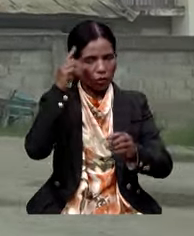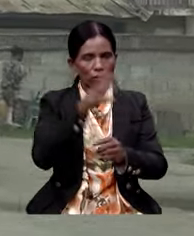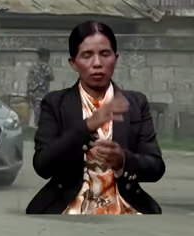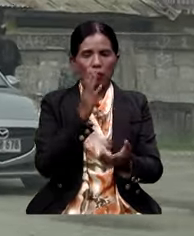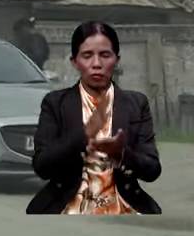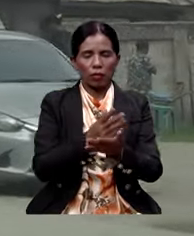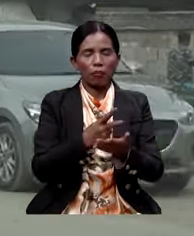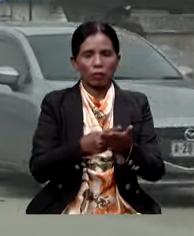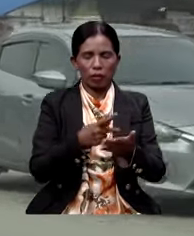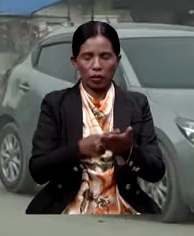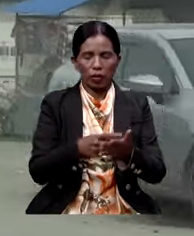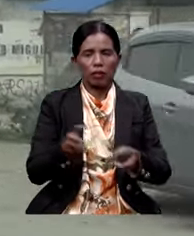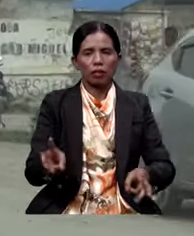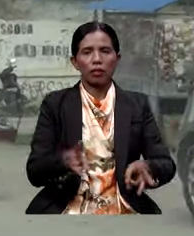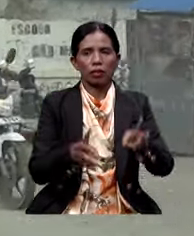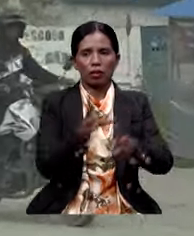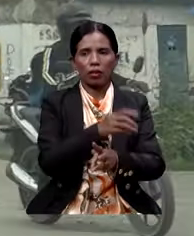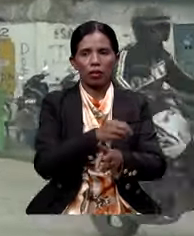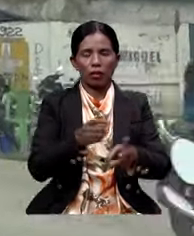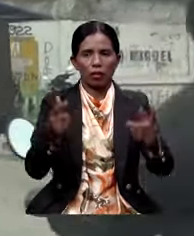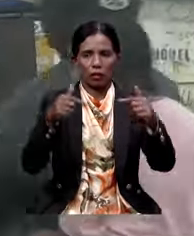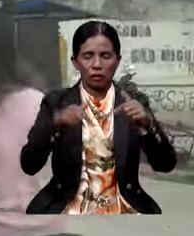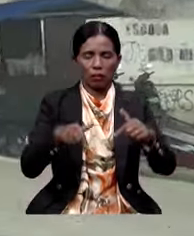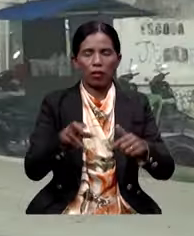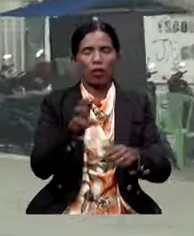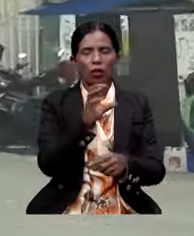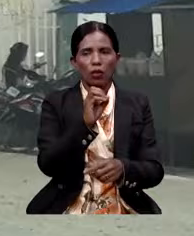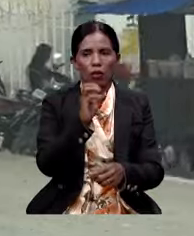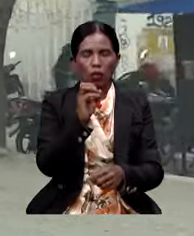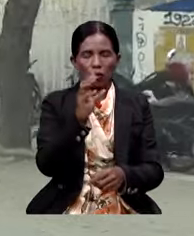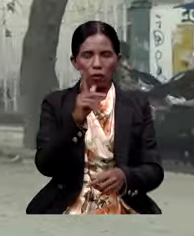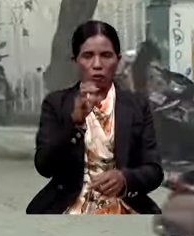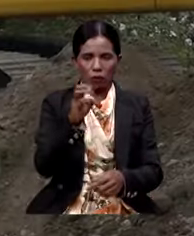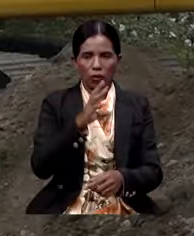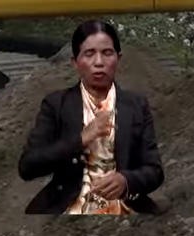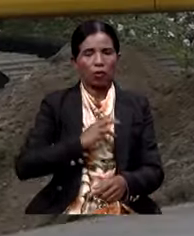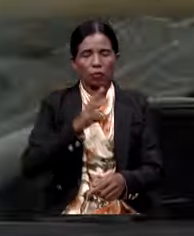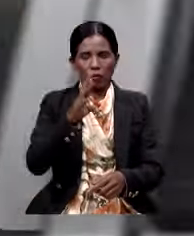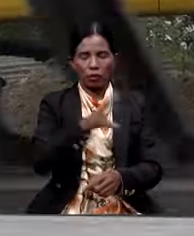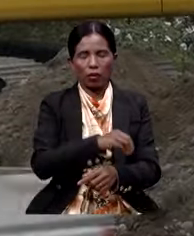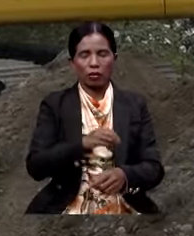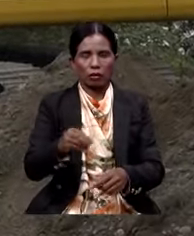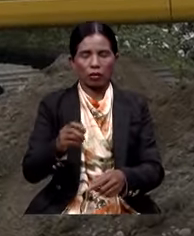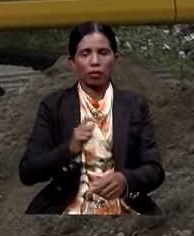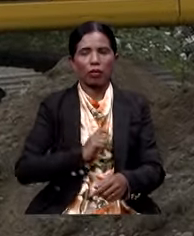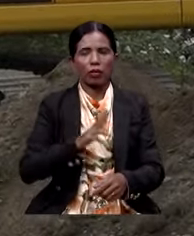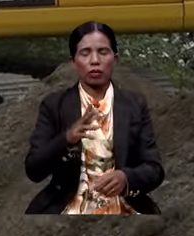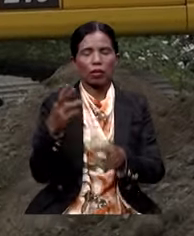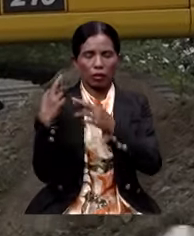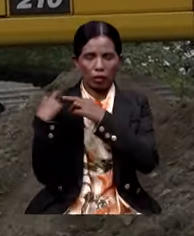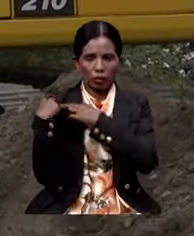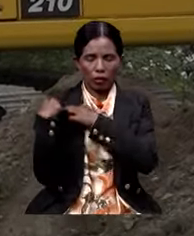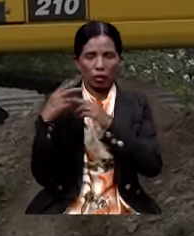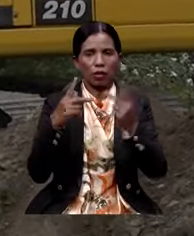projeto construção estrada husi selamat datang to rotunda Comoro. Projeto estrada husi tastolo to rotunda Comoro ne responsabiliza